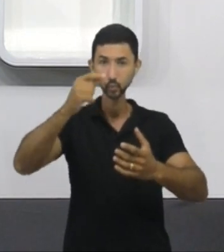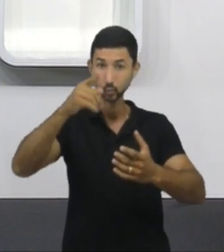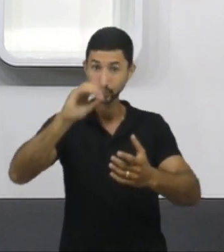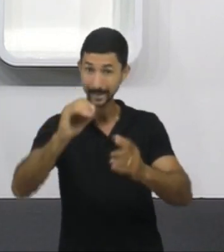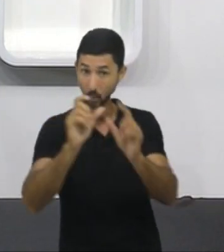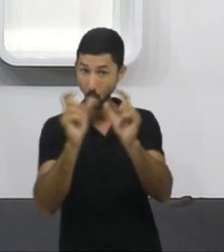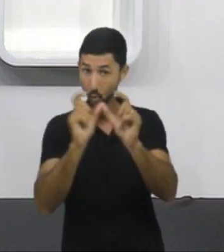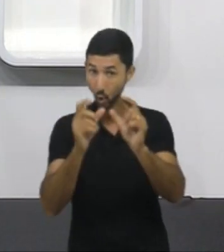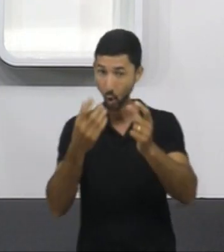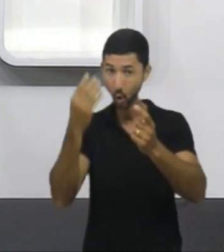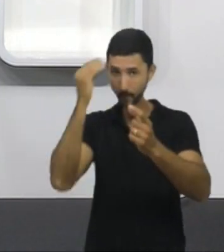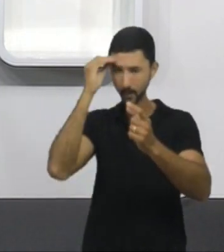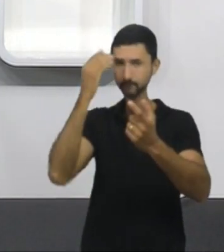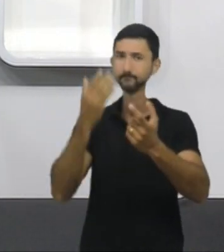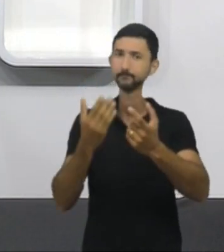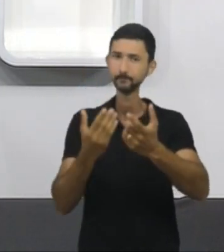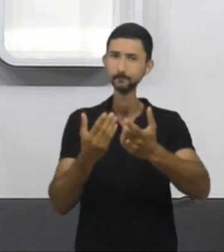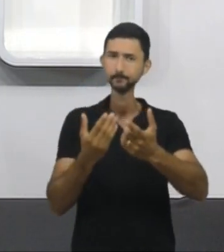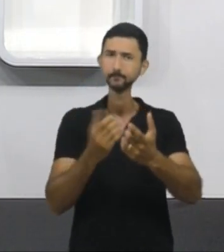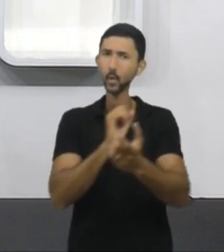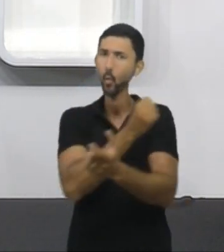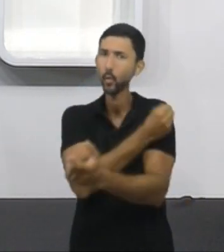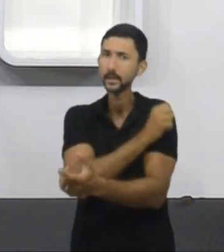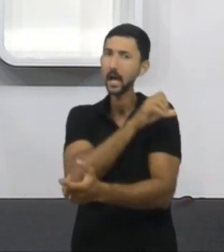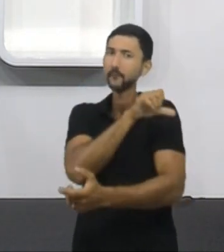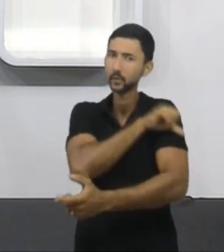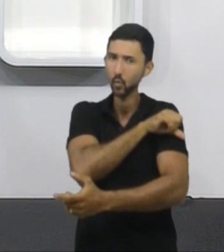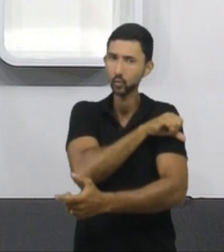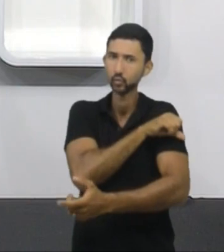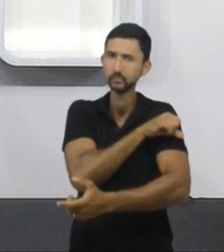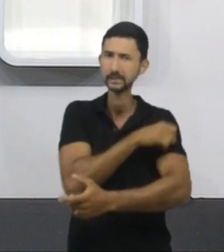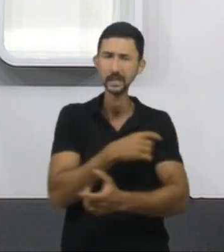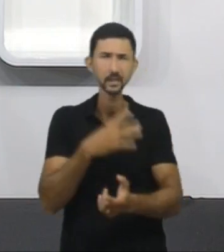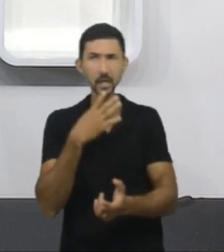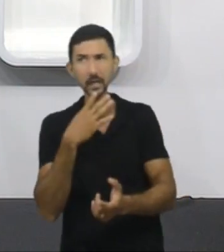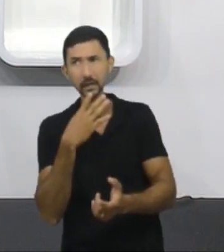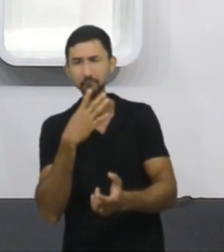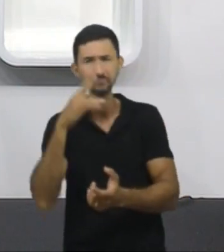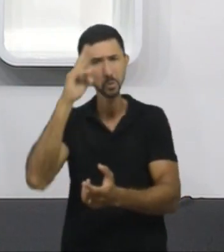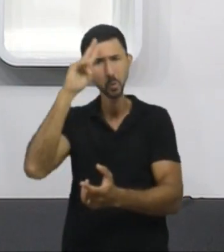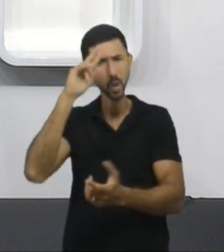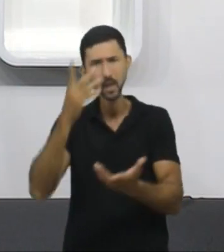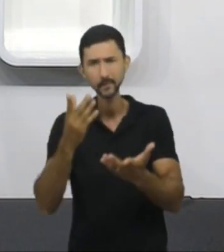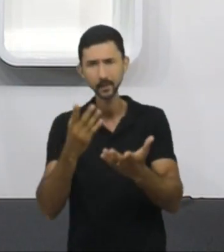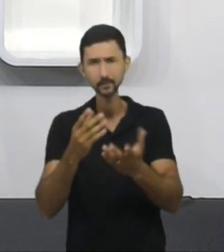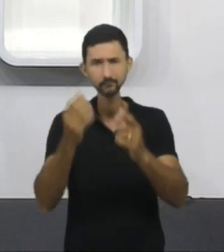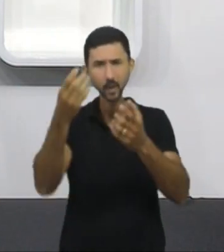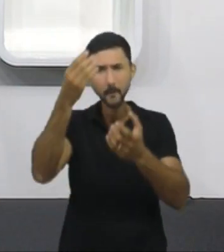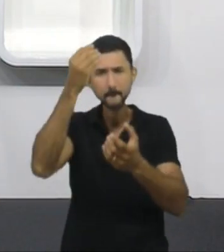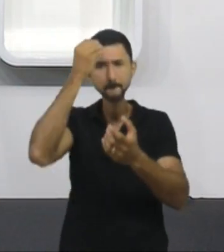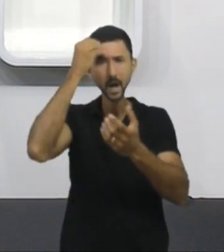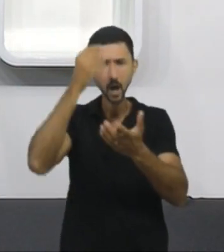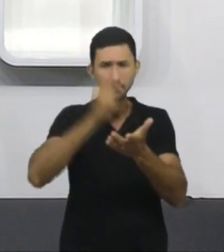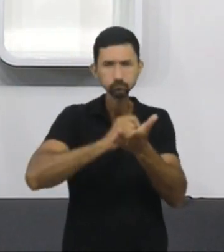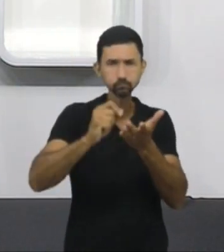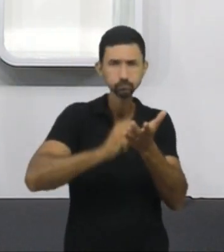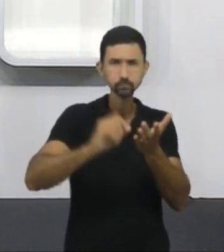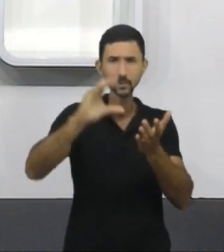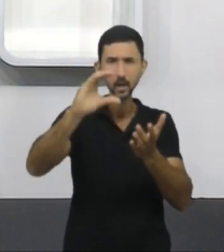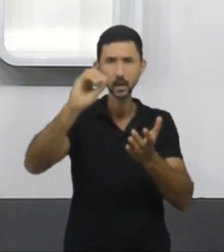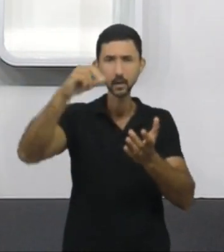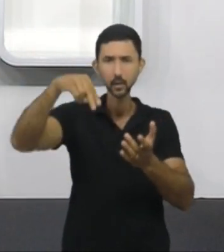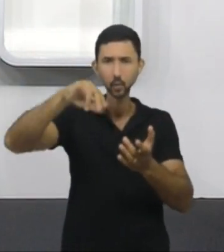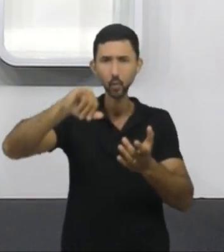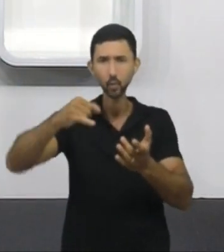para você, não deveria no oitavo e no nono ano, mas se você não lembra, grava aí esse nomezinho, anota no seu caderno.